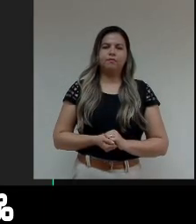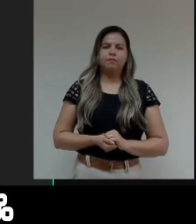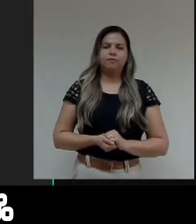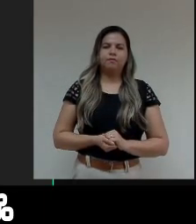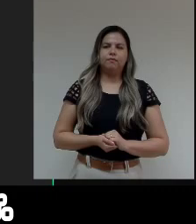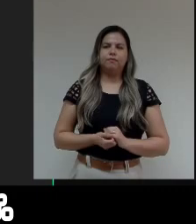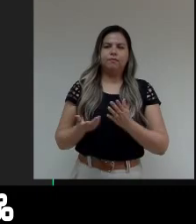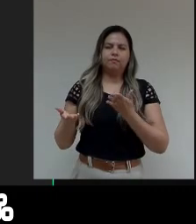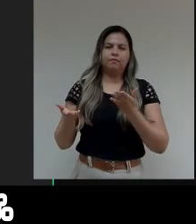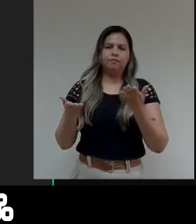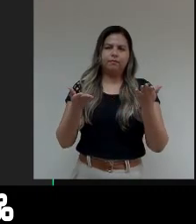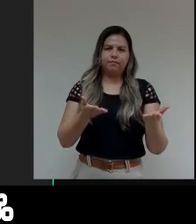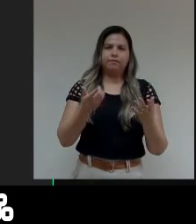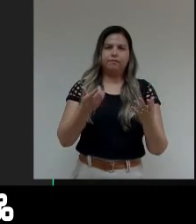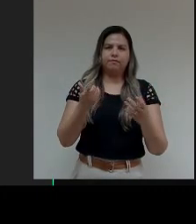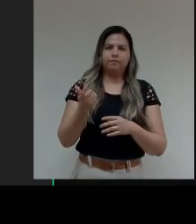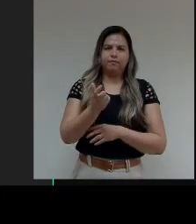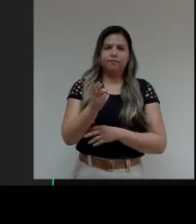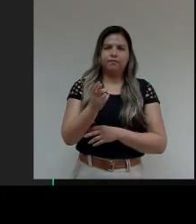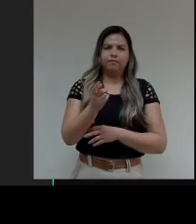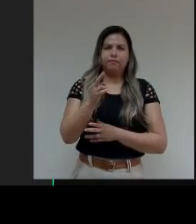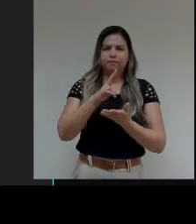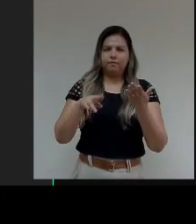Eu passo, então, a palavra ao ilustre relator.